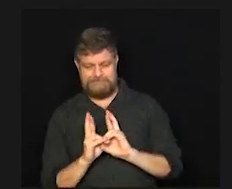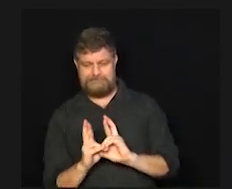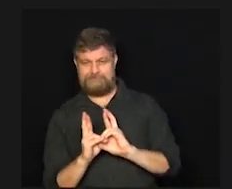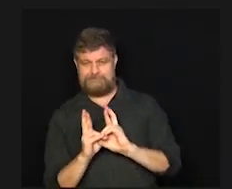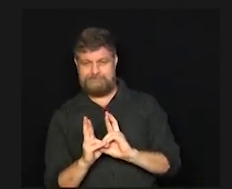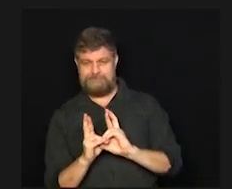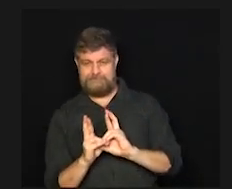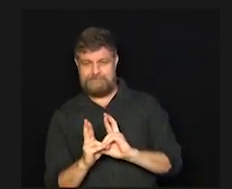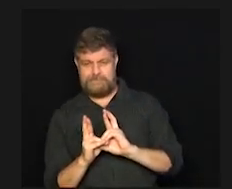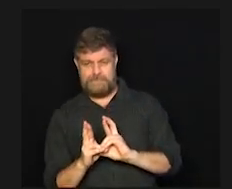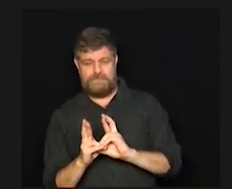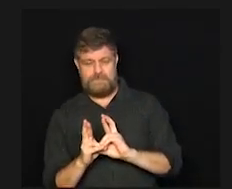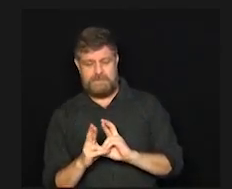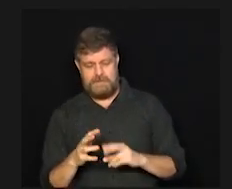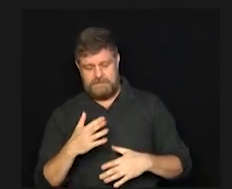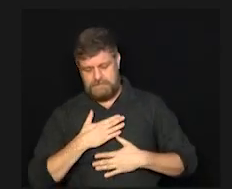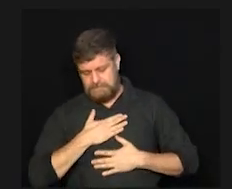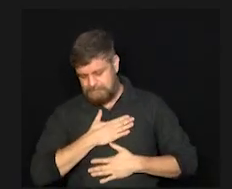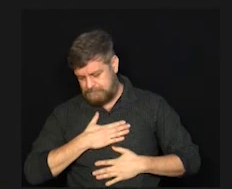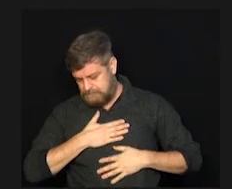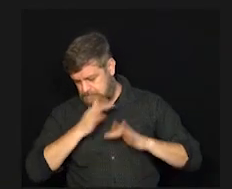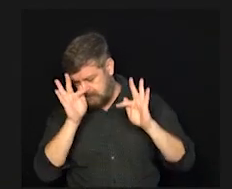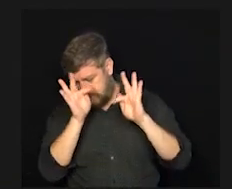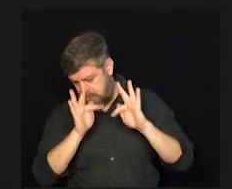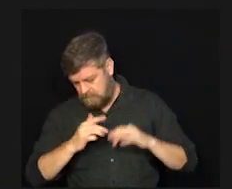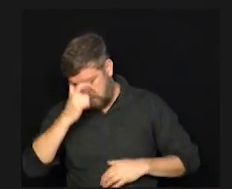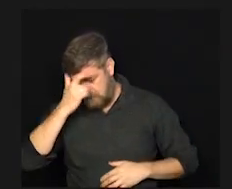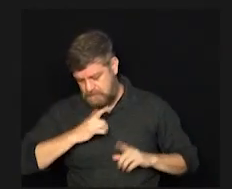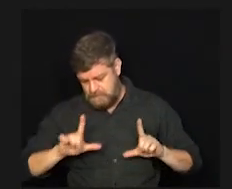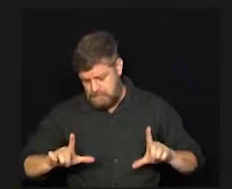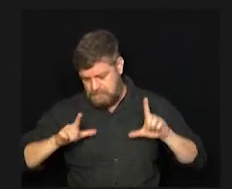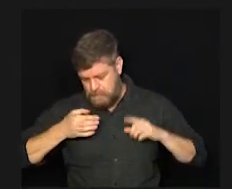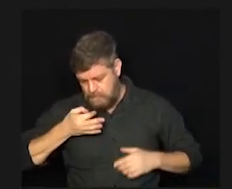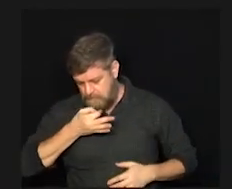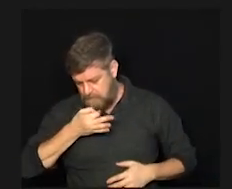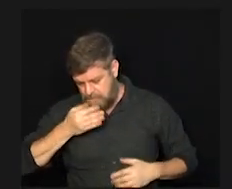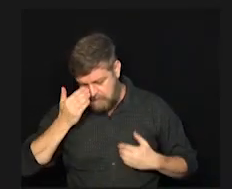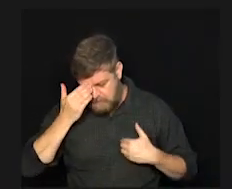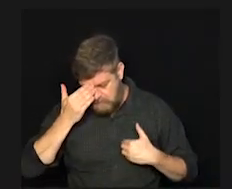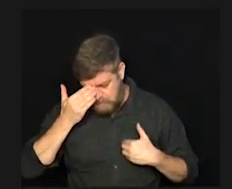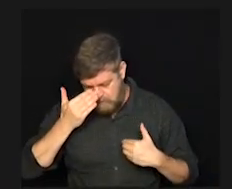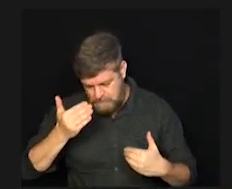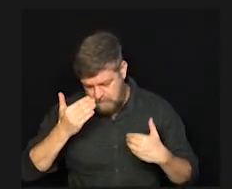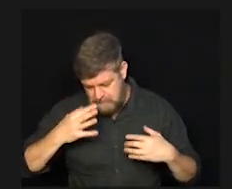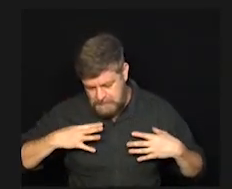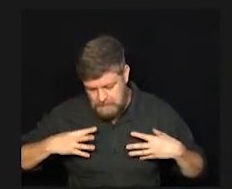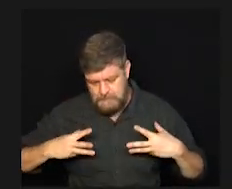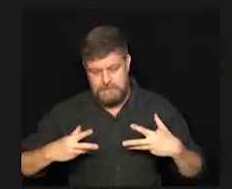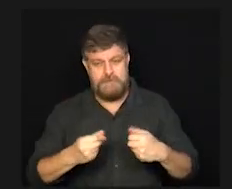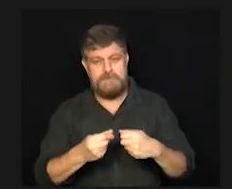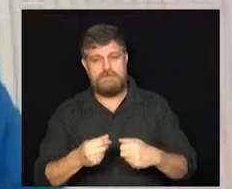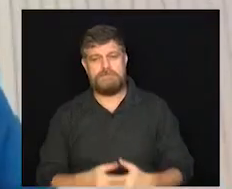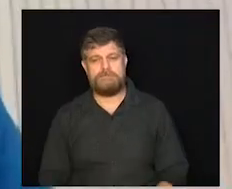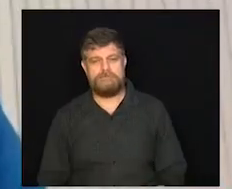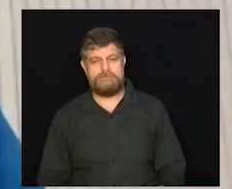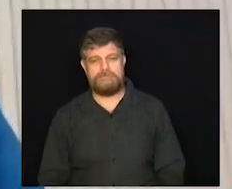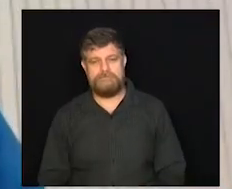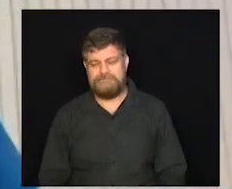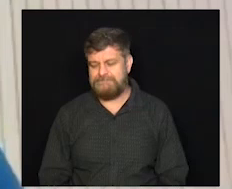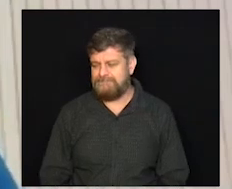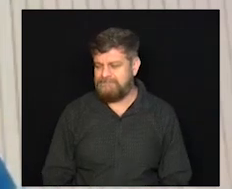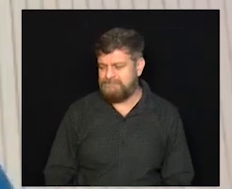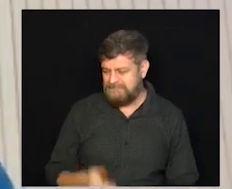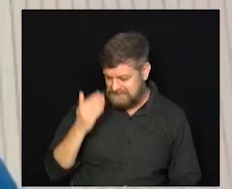Então, fico muito feliz em poder estar participando também aqui. Muito obrigado a todos. Viu? Obrigado,